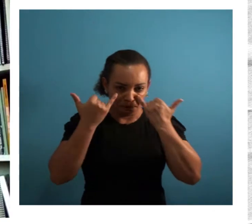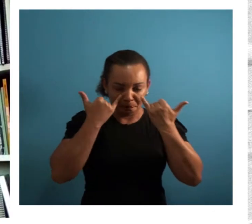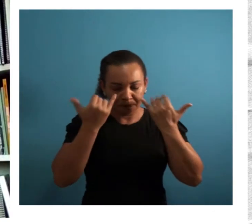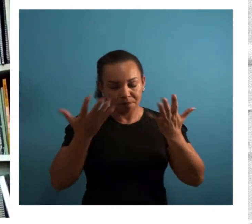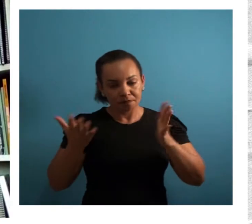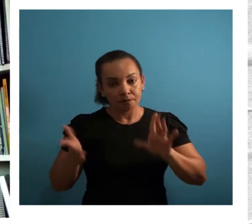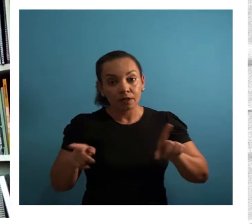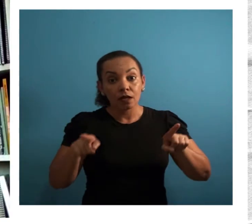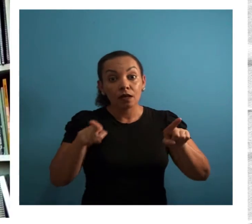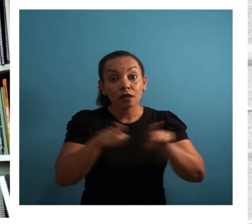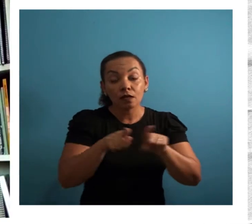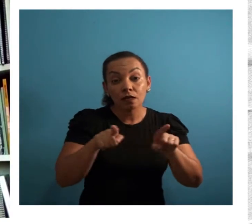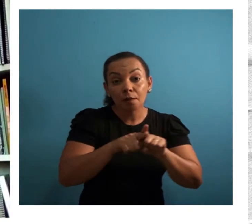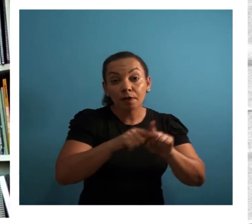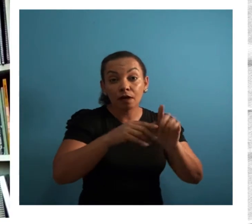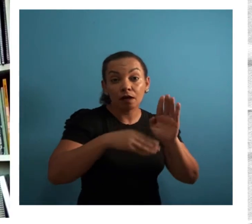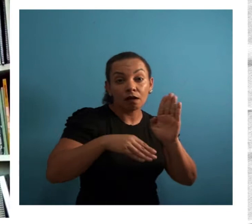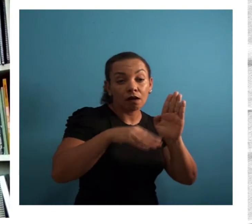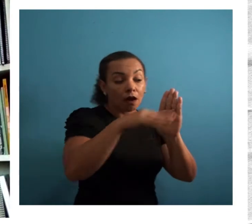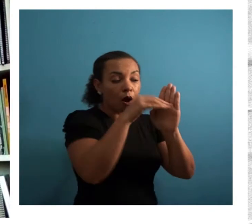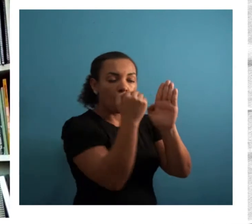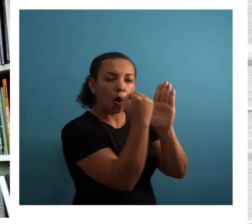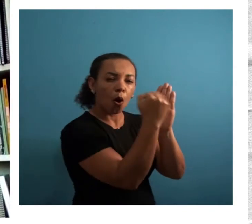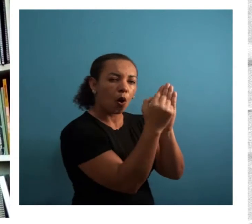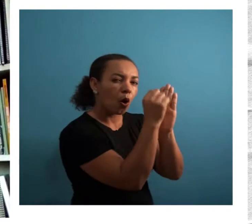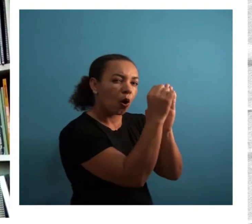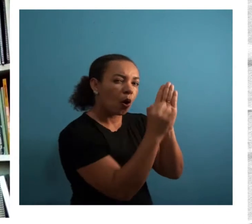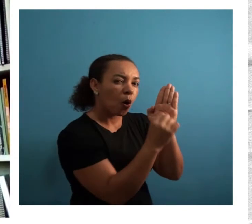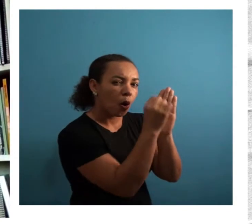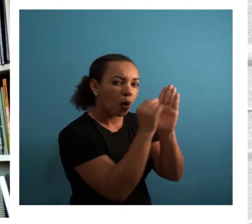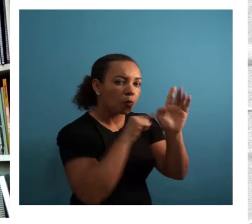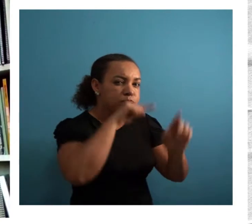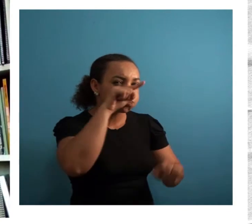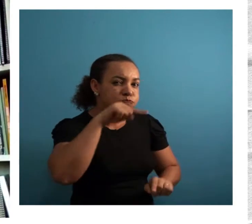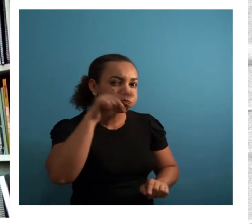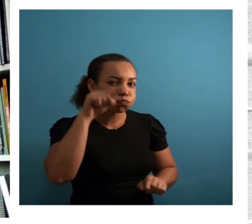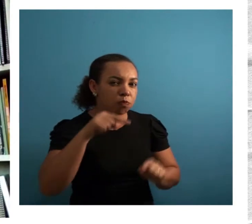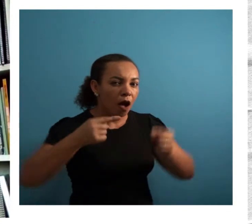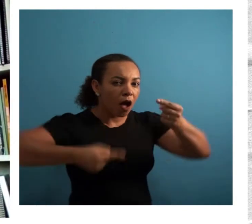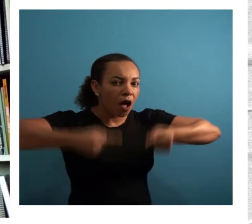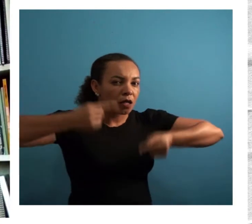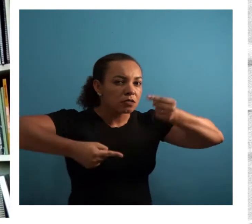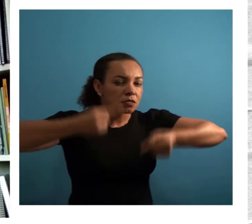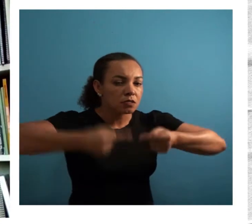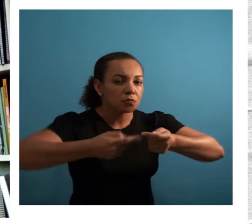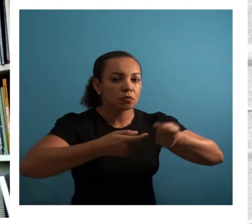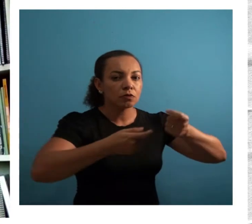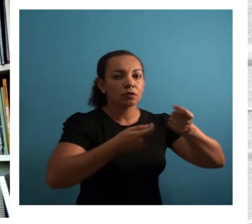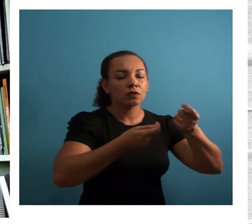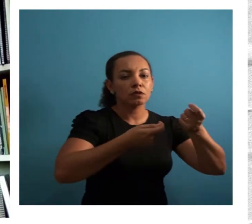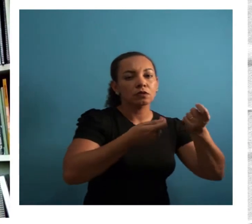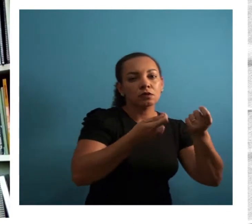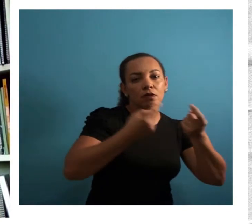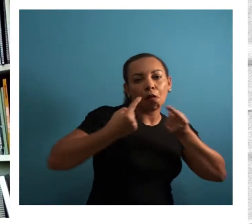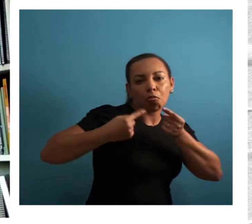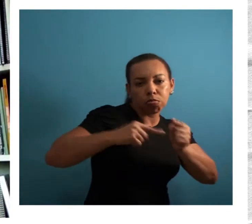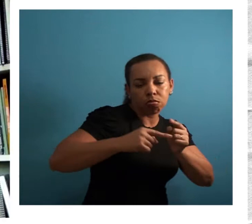o grau das disputas políticas e sociais se elas são